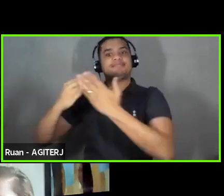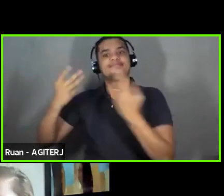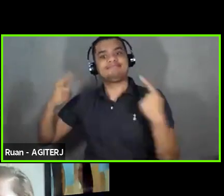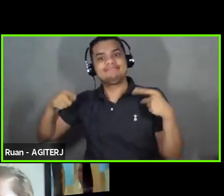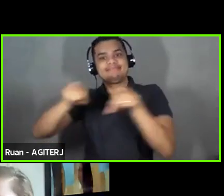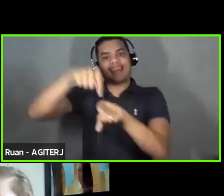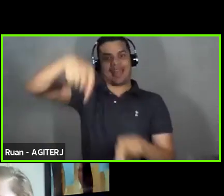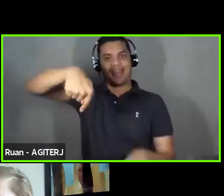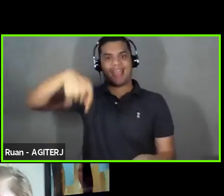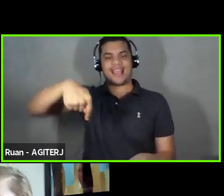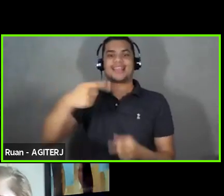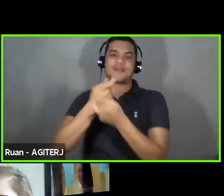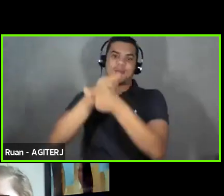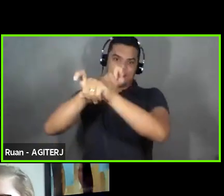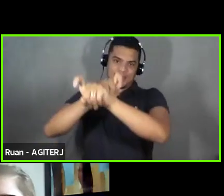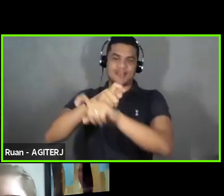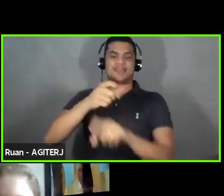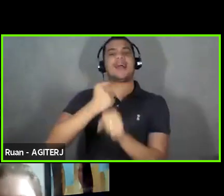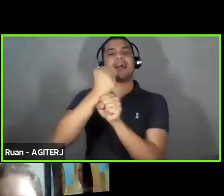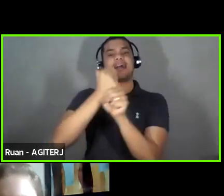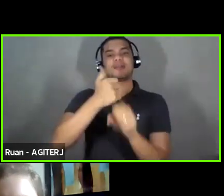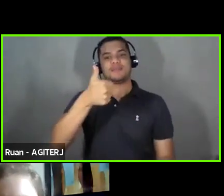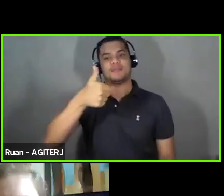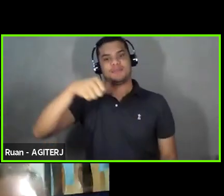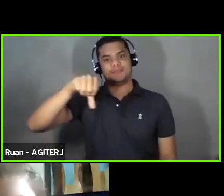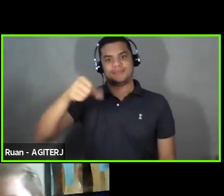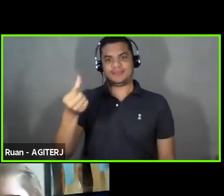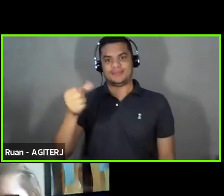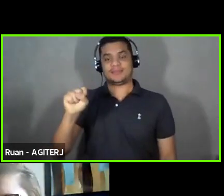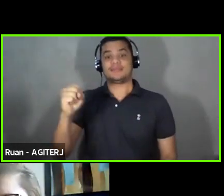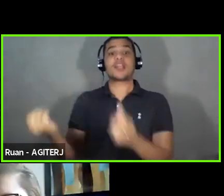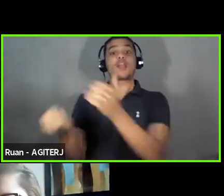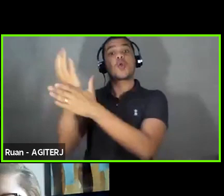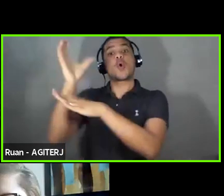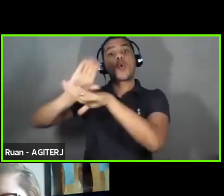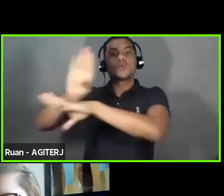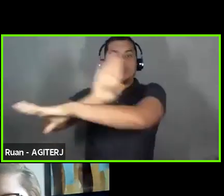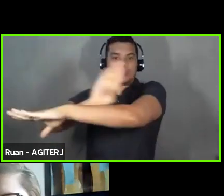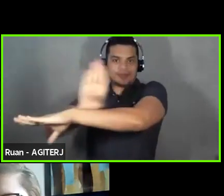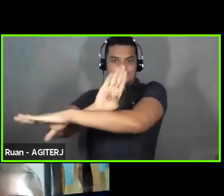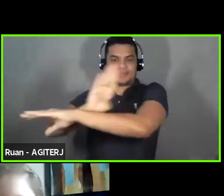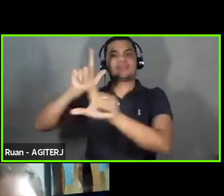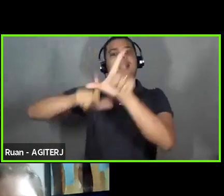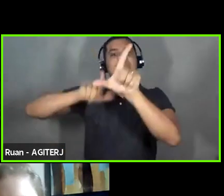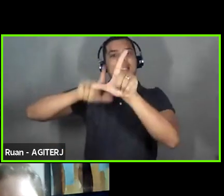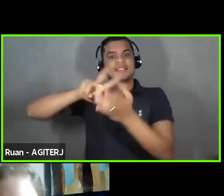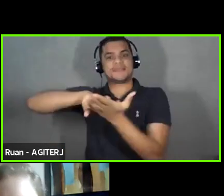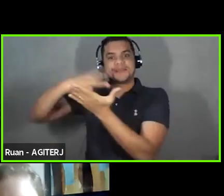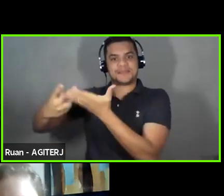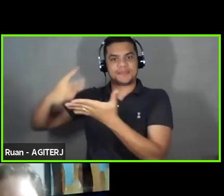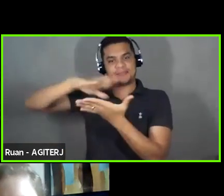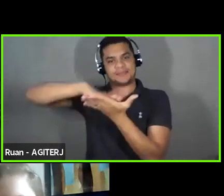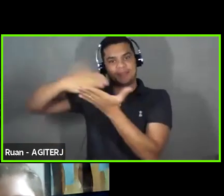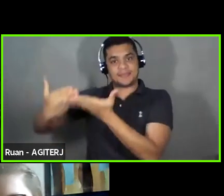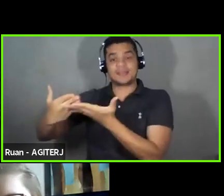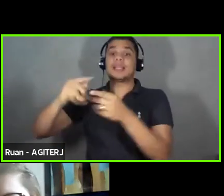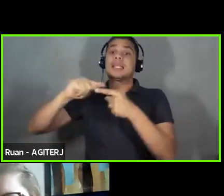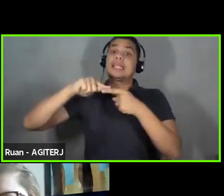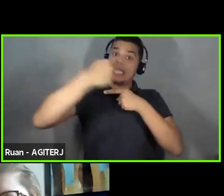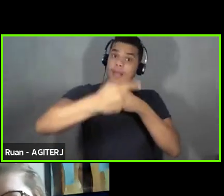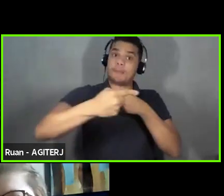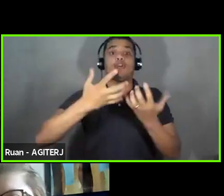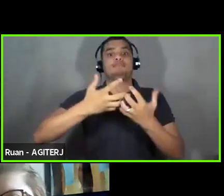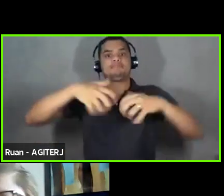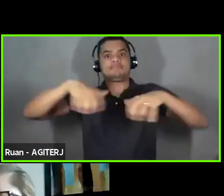em 68, quando foi criado o Bacharelado em Letras, Tradutor e Intérprete, e depois esses campos foram